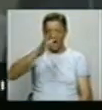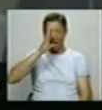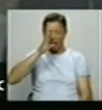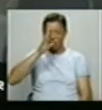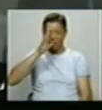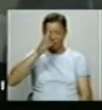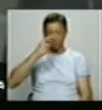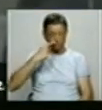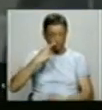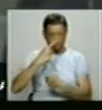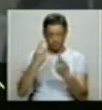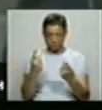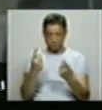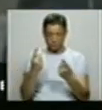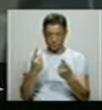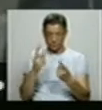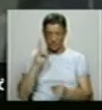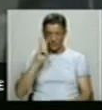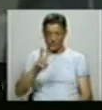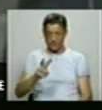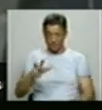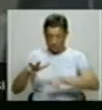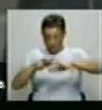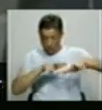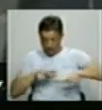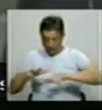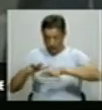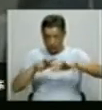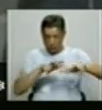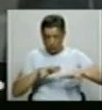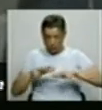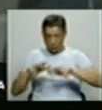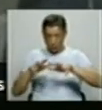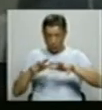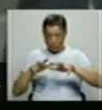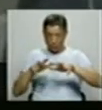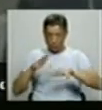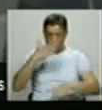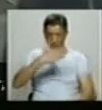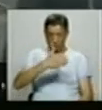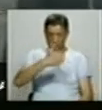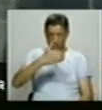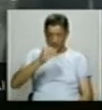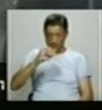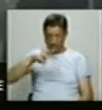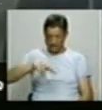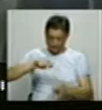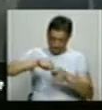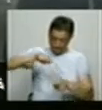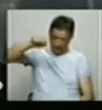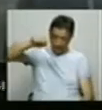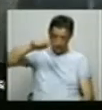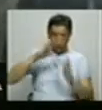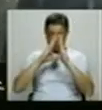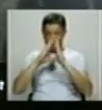voar, mas o que nós vamos ver é um vídeo do voo de cerca de 150 metros deste